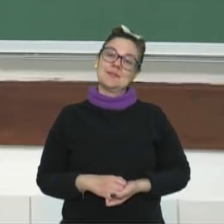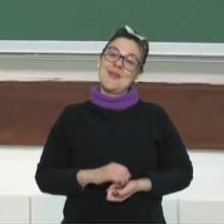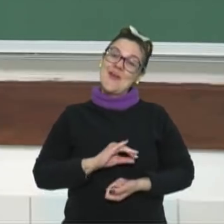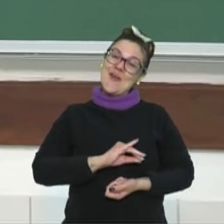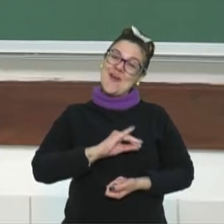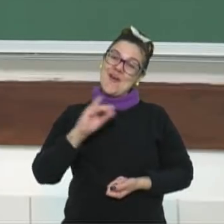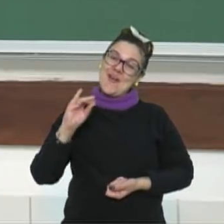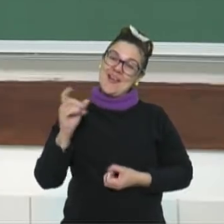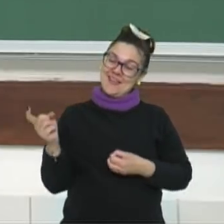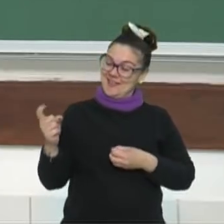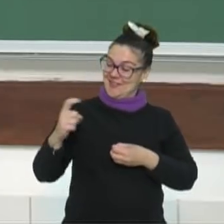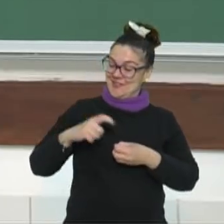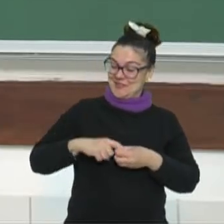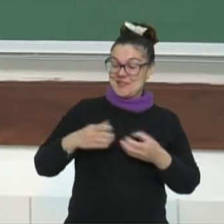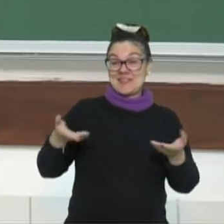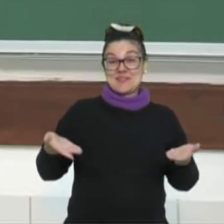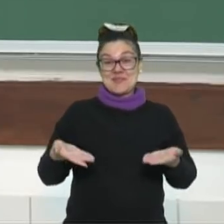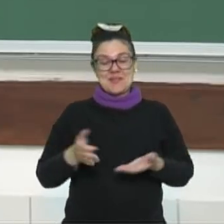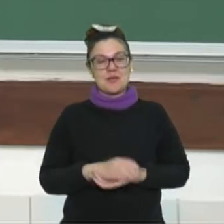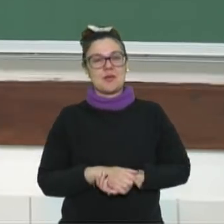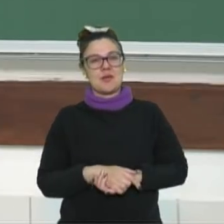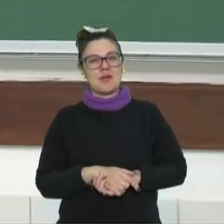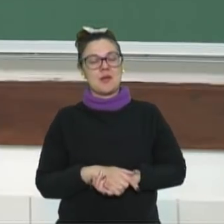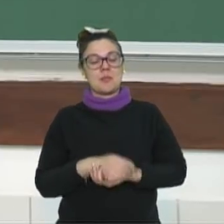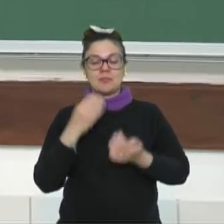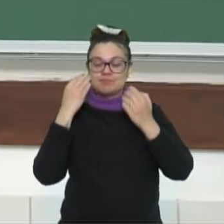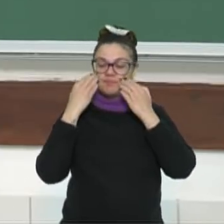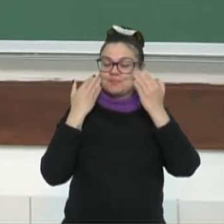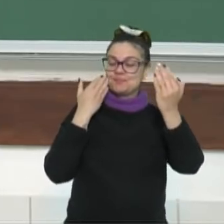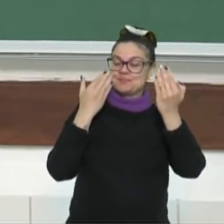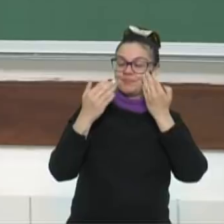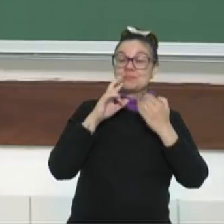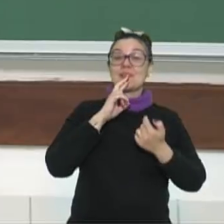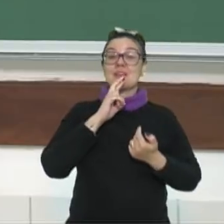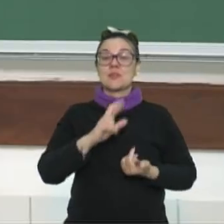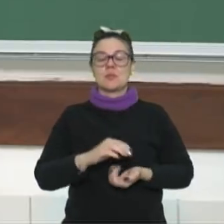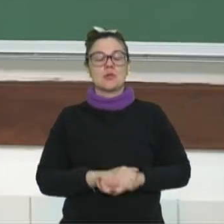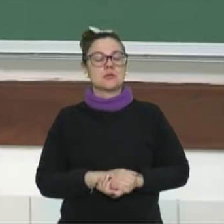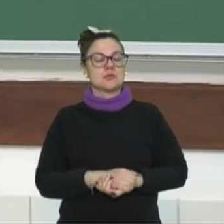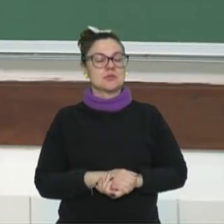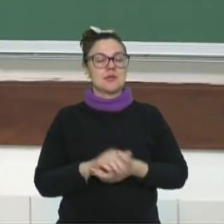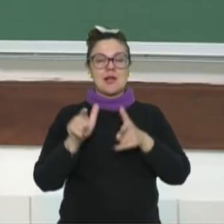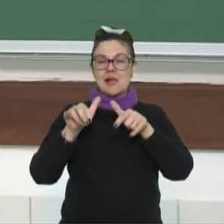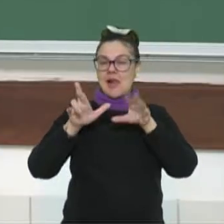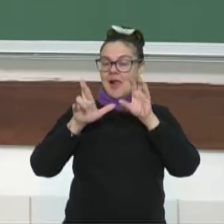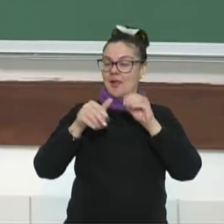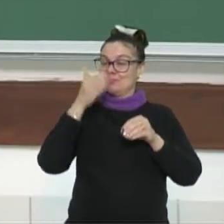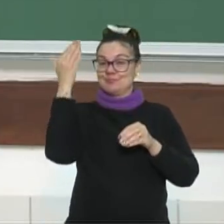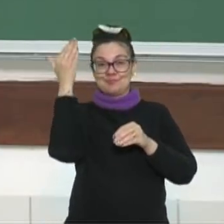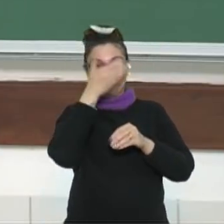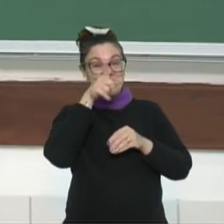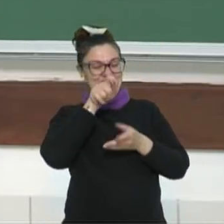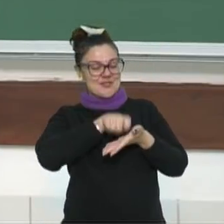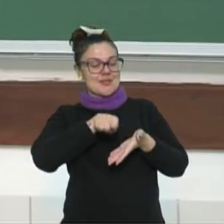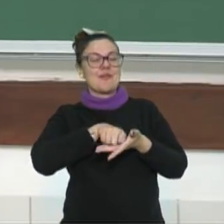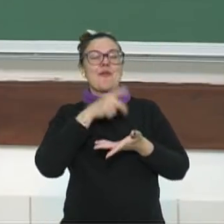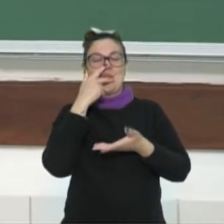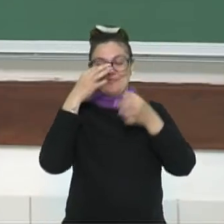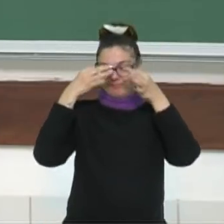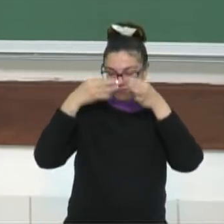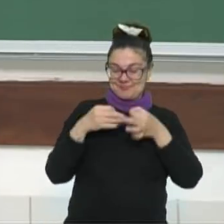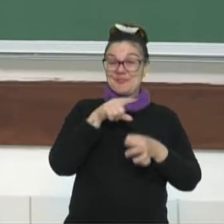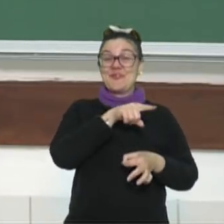Olá, estudante, voltamos aqui então para verificar a resposta. Óbvio, eu não vou conseguir ver o que você escreveu aí, mas eu tenho certeza